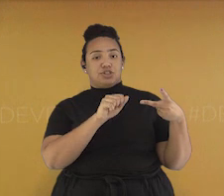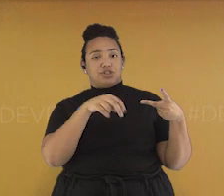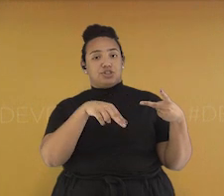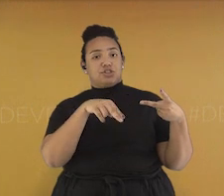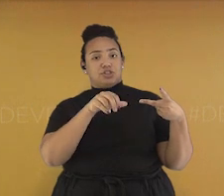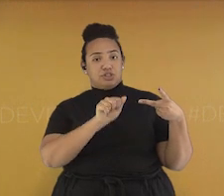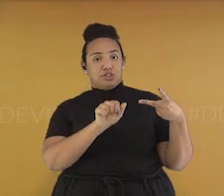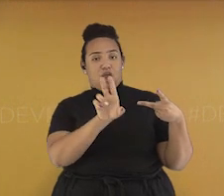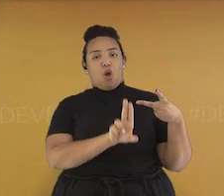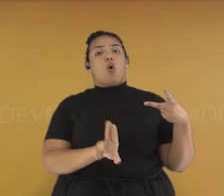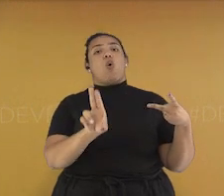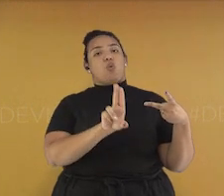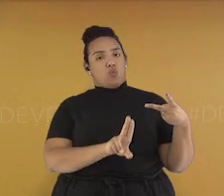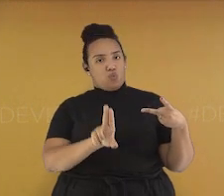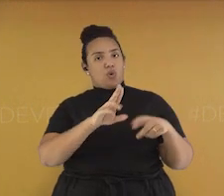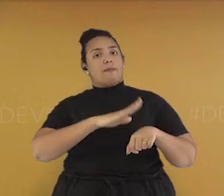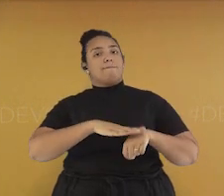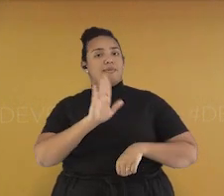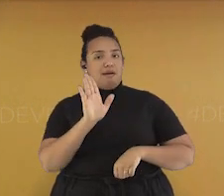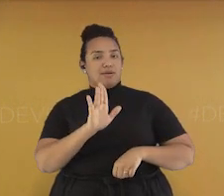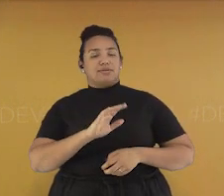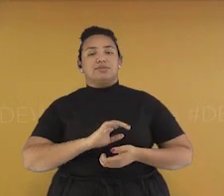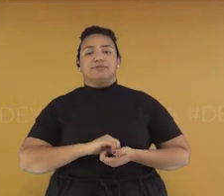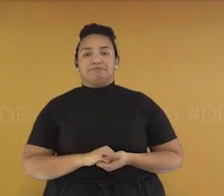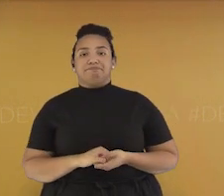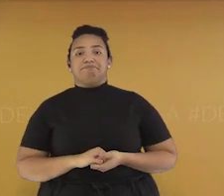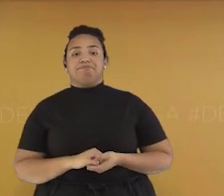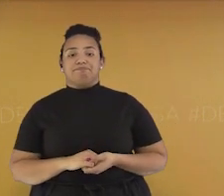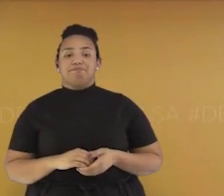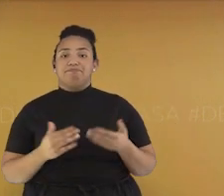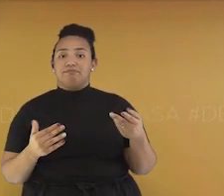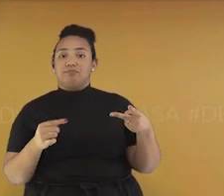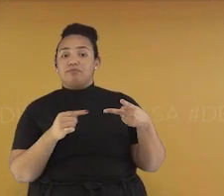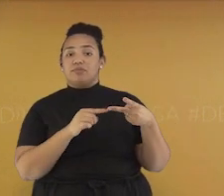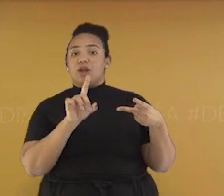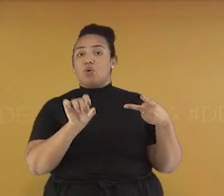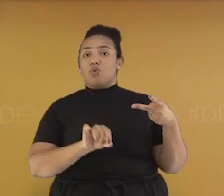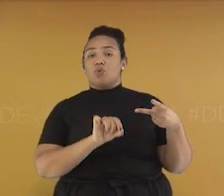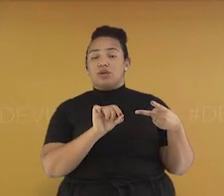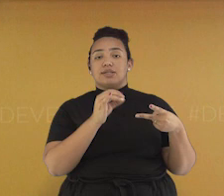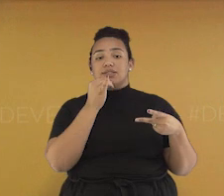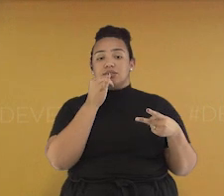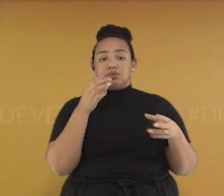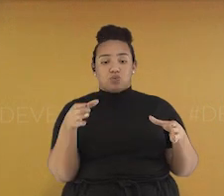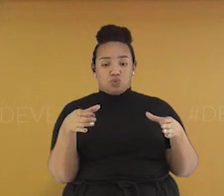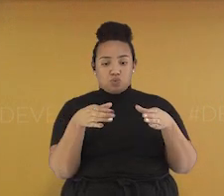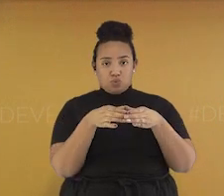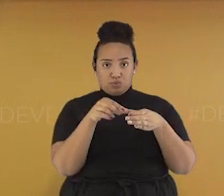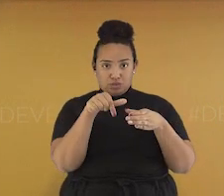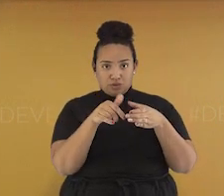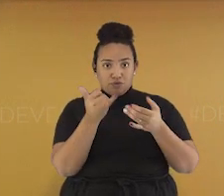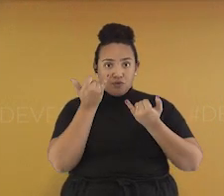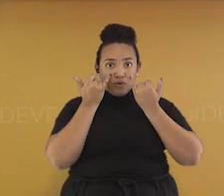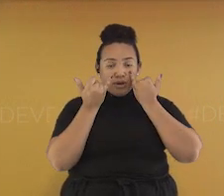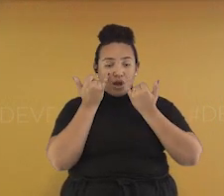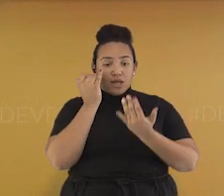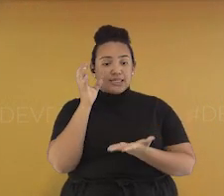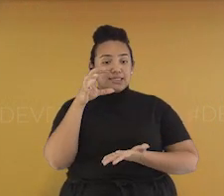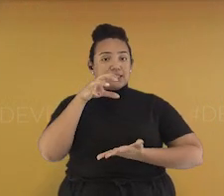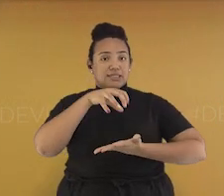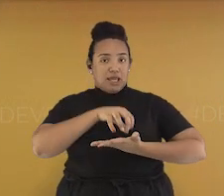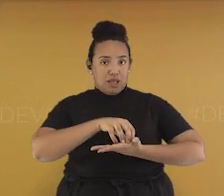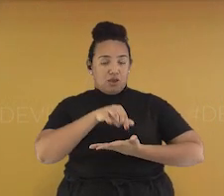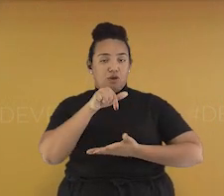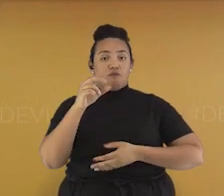bastante utilizada é a mediana. A mediana é o valor central de um conjunto de dados. Vai